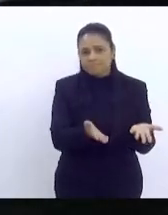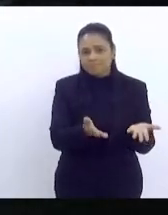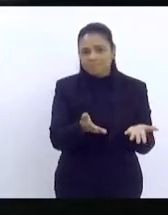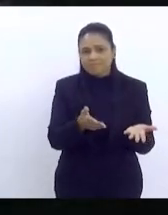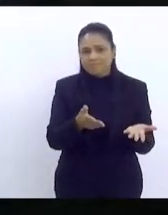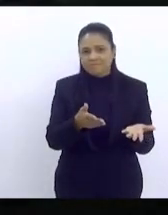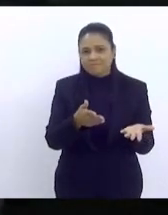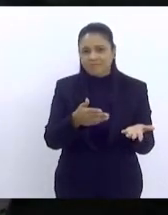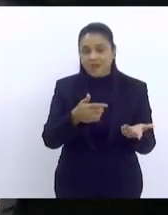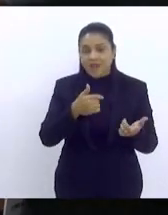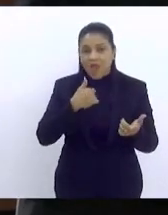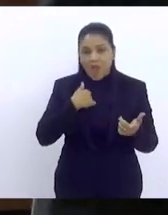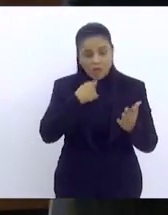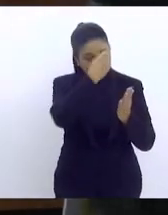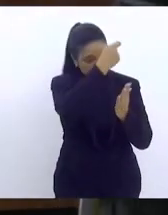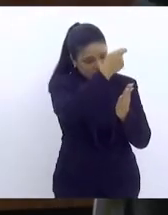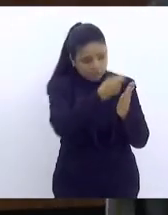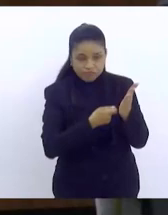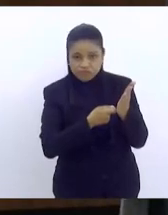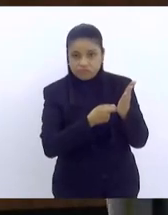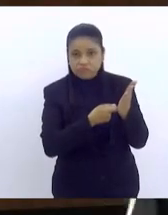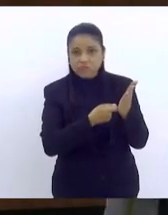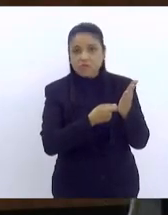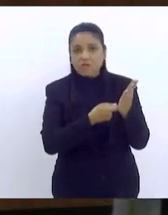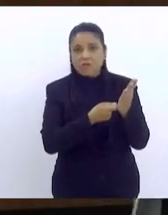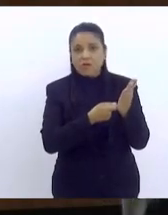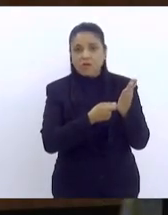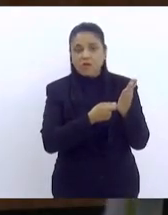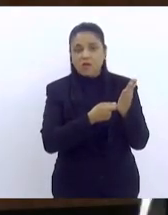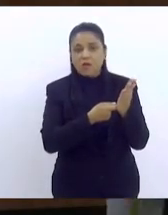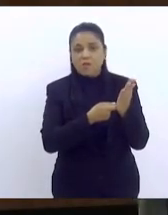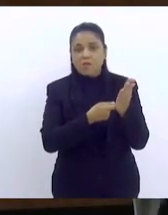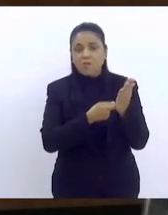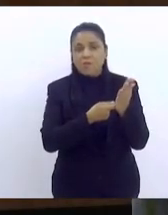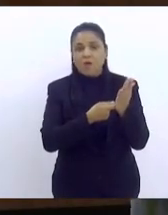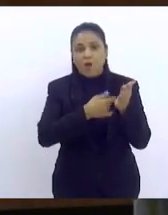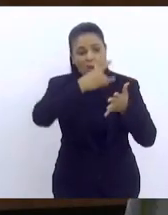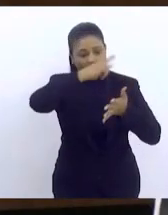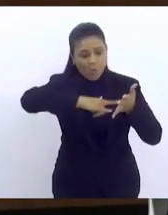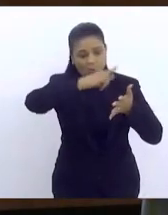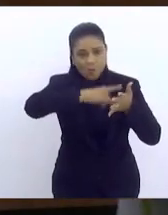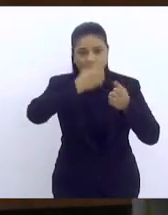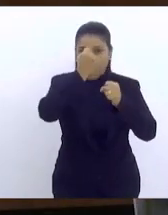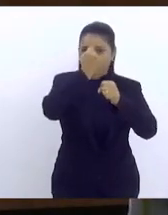eu fiz aqui tá na minha mão uma nota de repúdio